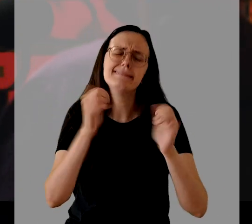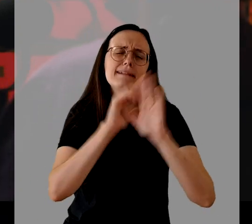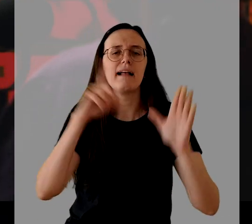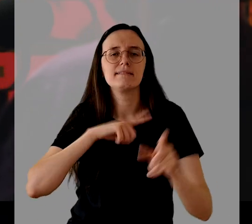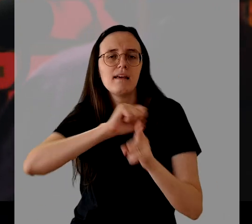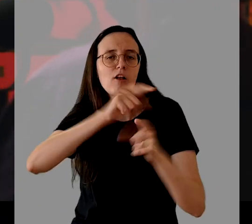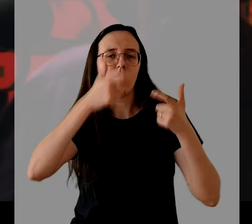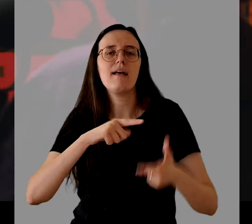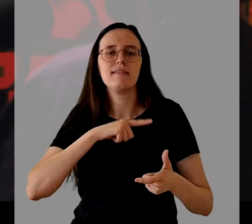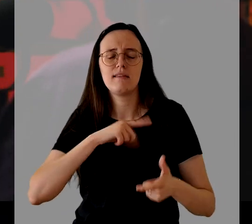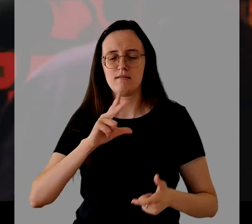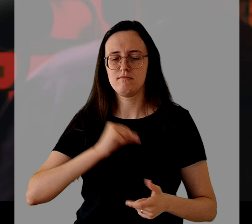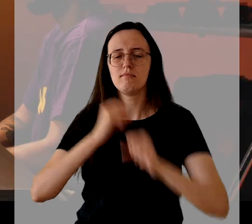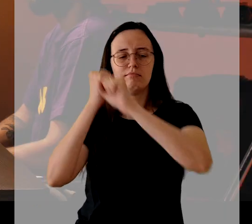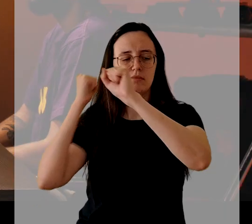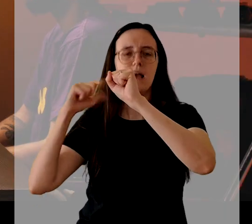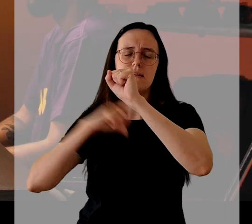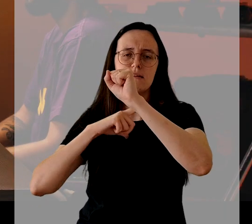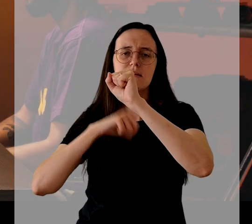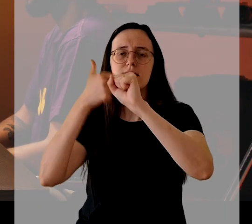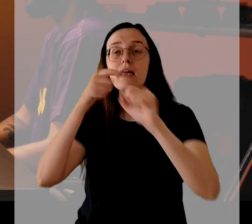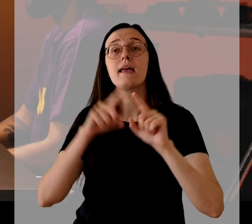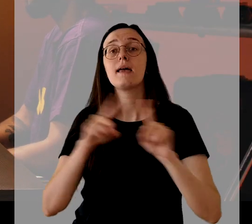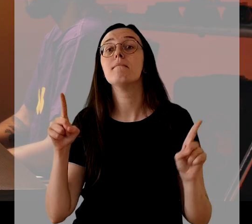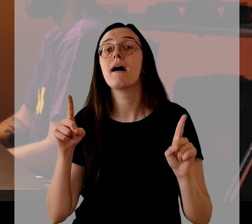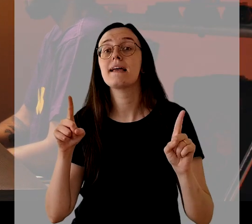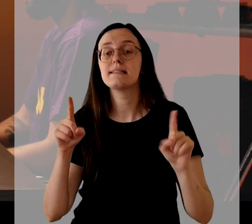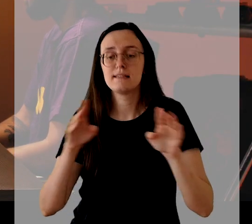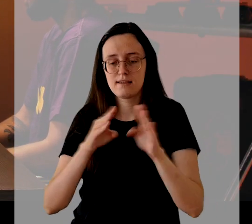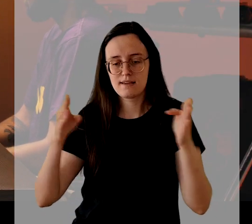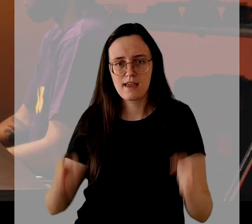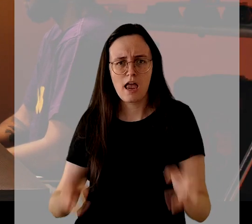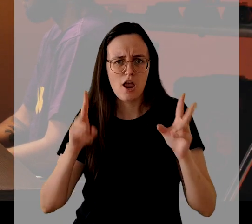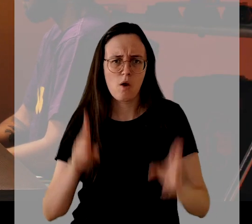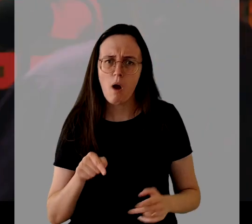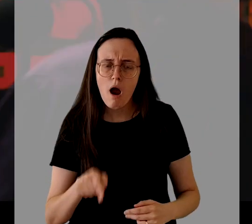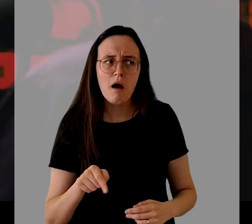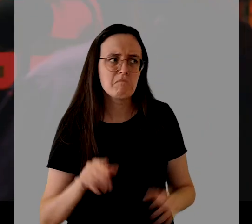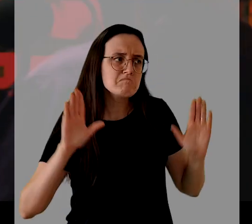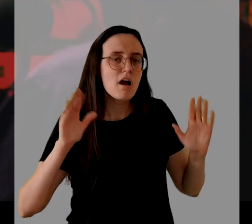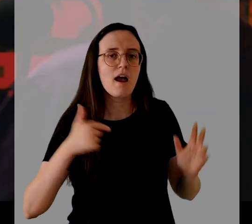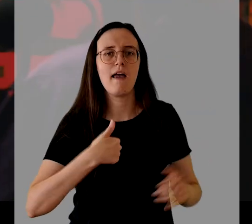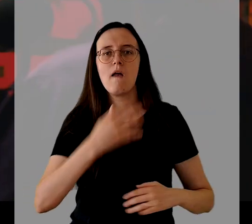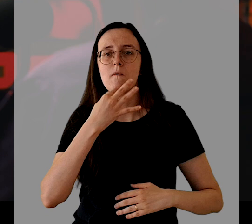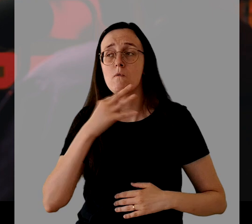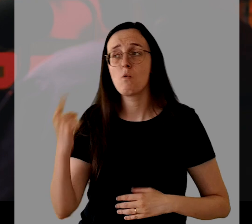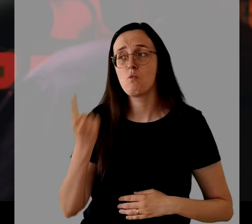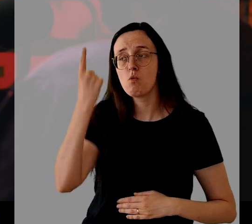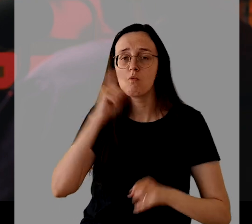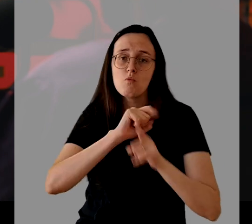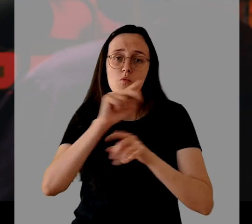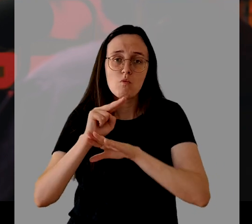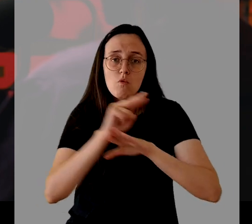essa... Claro, tem locadores que tem lapela, tem um boom, uma coisinha ou outra. Mas formatar um carrinho que nem vocês têm, não, eu pelo menos conheço de